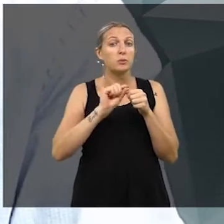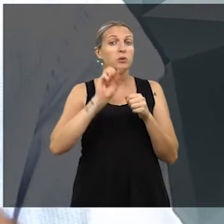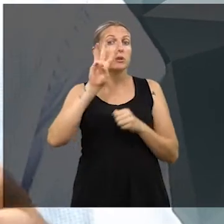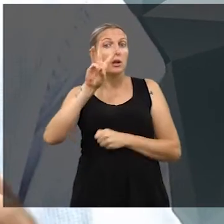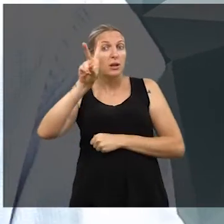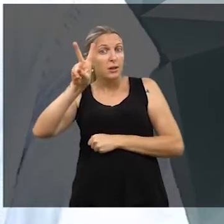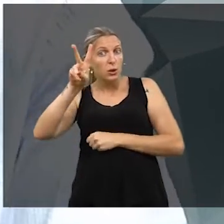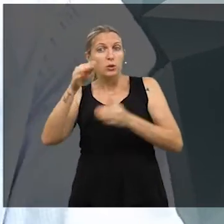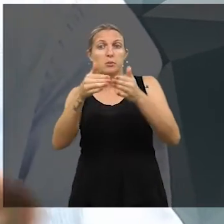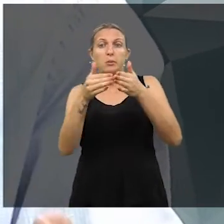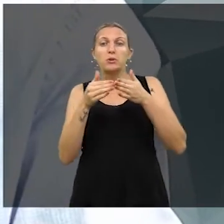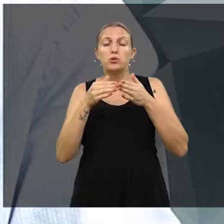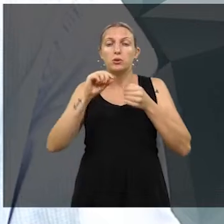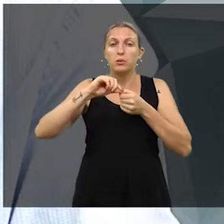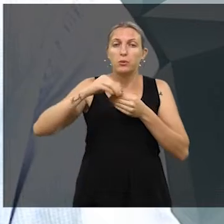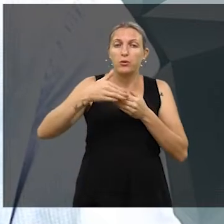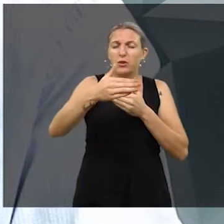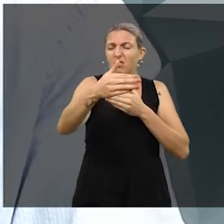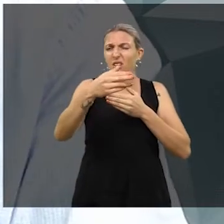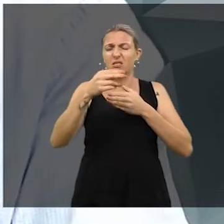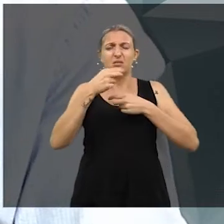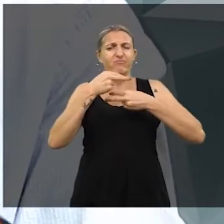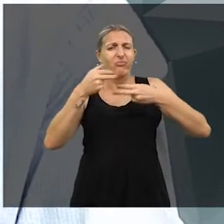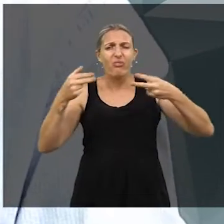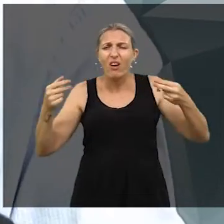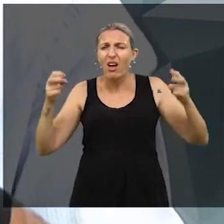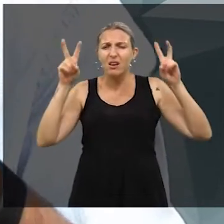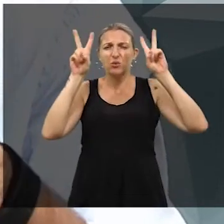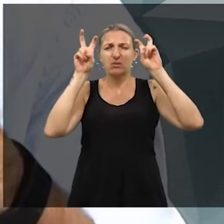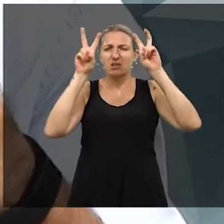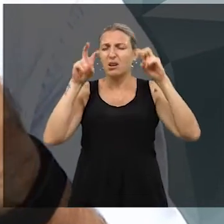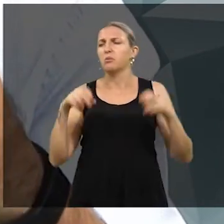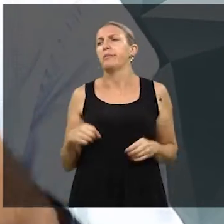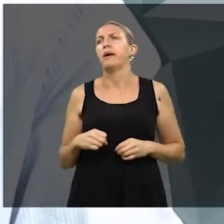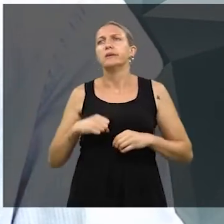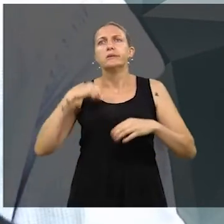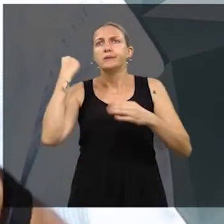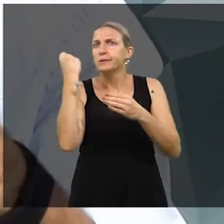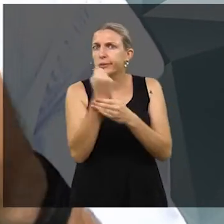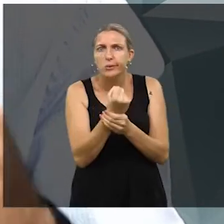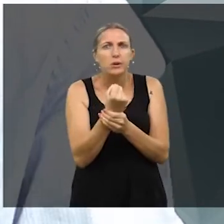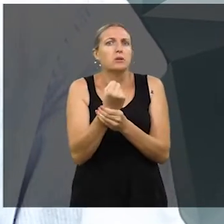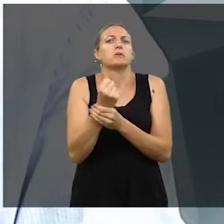então, referentes aos mais diversos temas, né, segurança, questão da